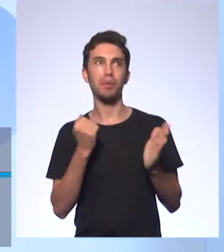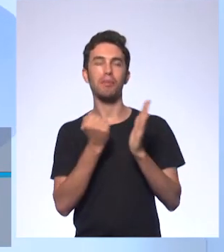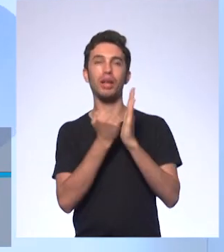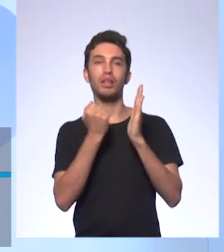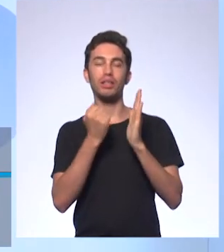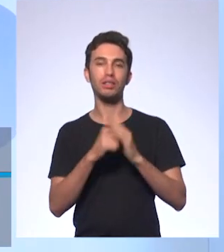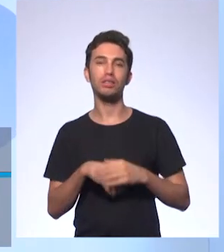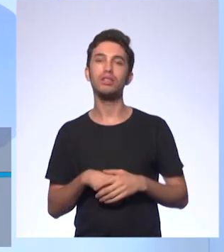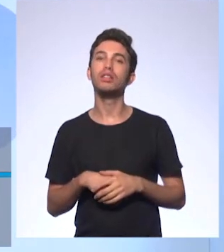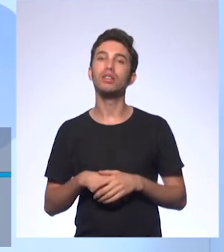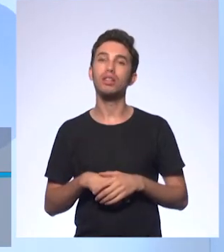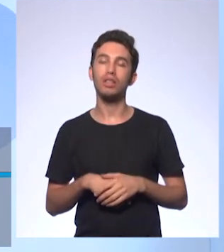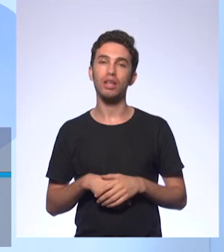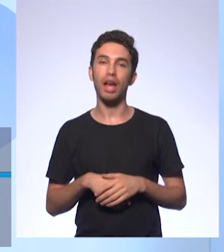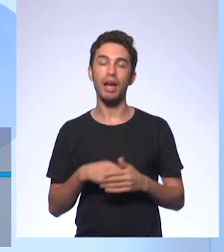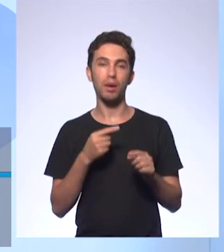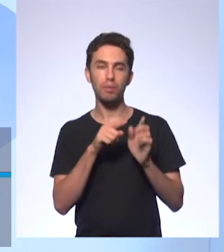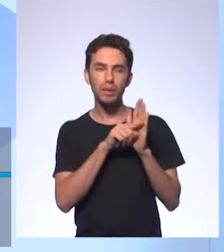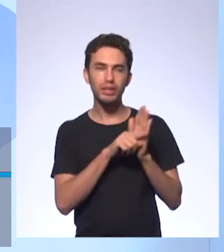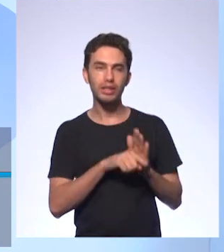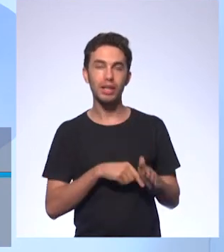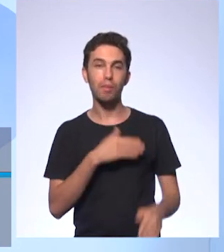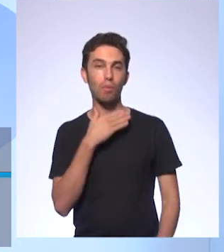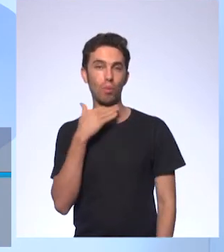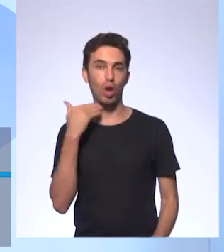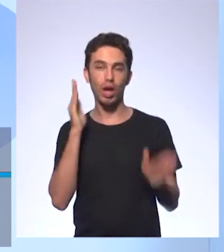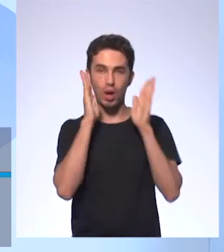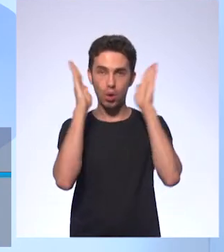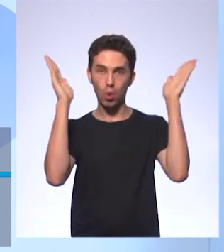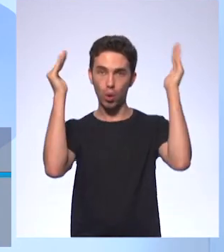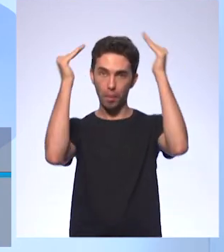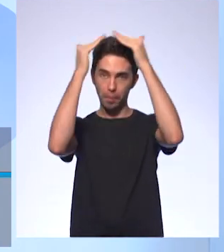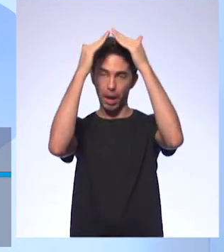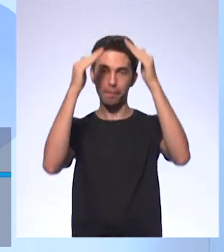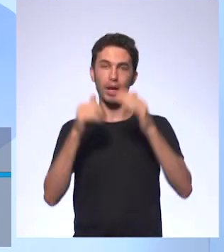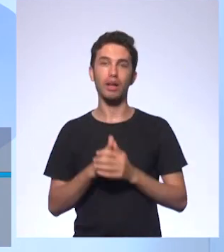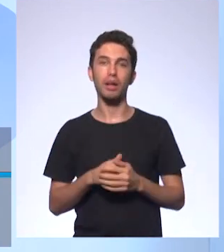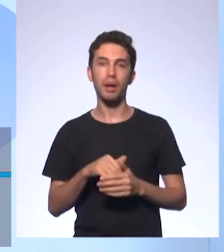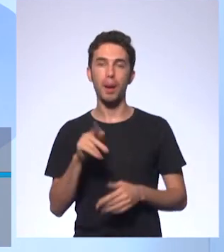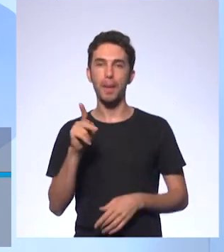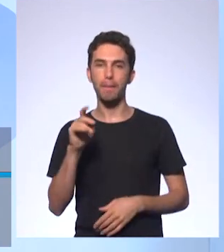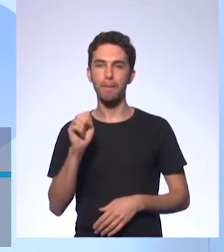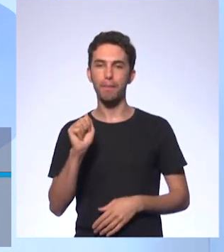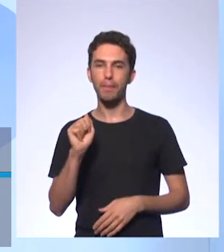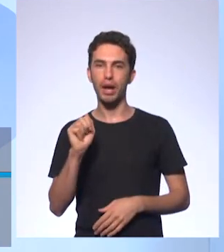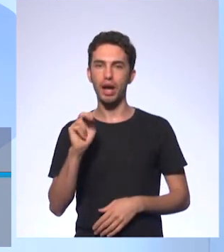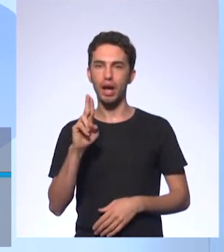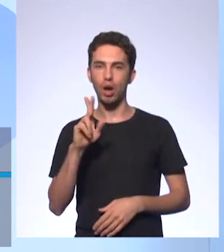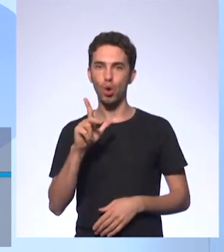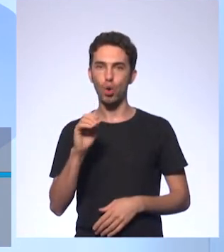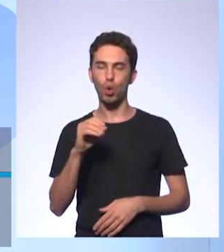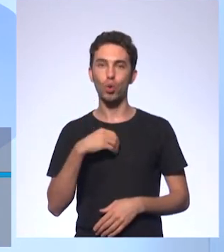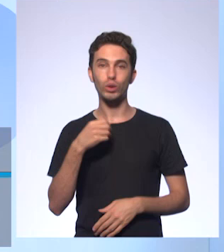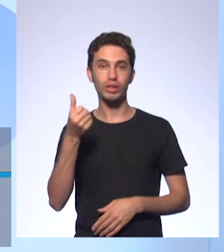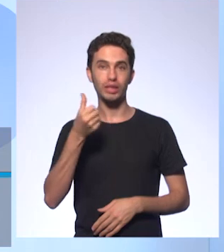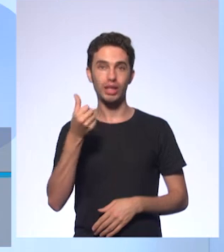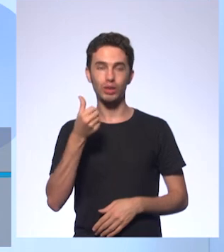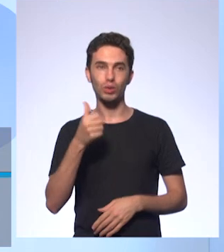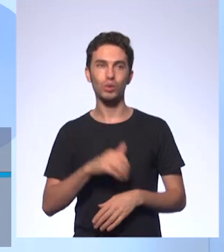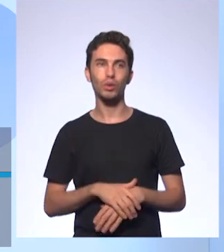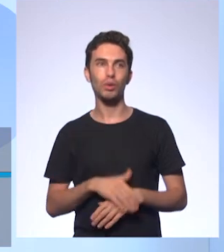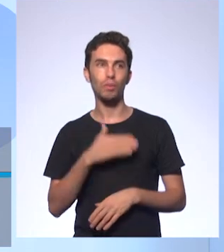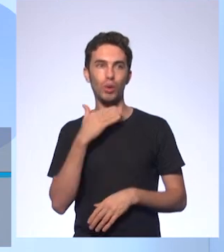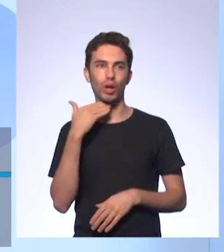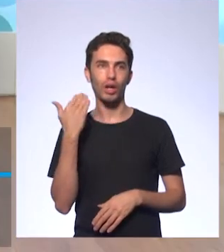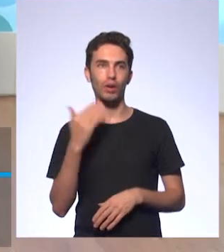marcante. Eu lembro, aí eu pesquisei e vi que morreu o Papa, né? O Papa Paulo VI, se eu não me engano, morreu no ano que eu nasci. Não precisa falar